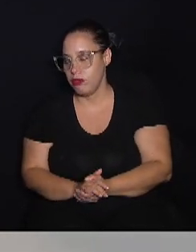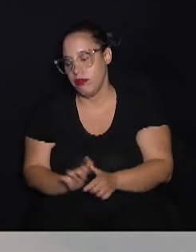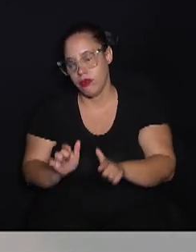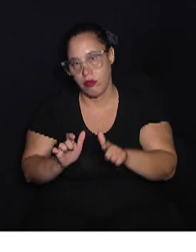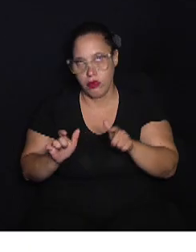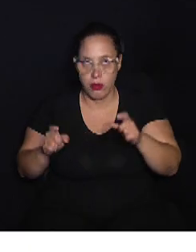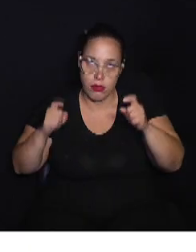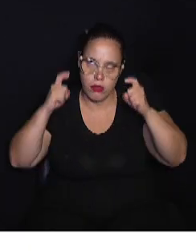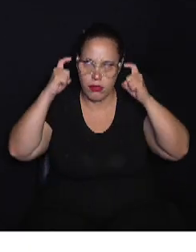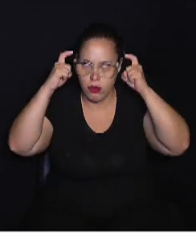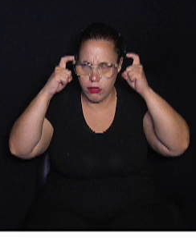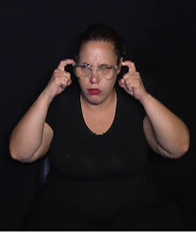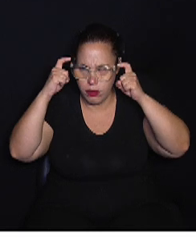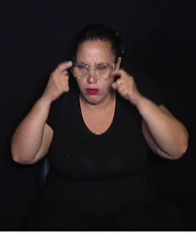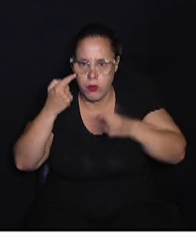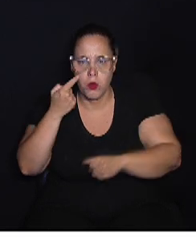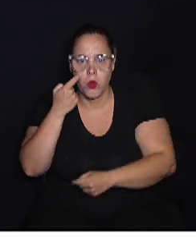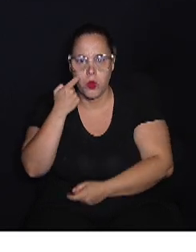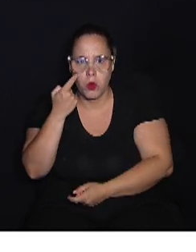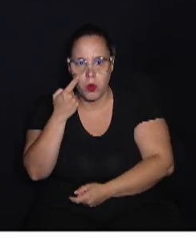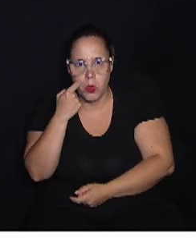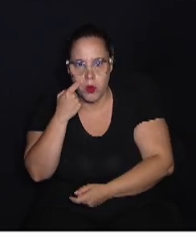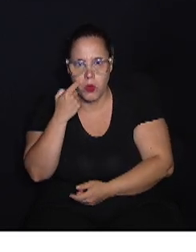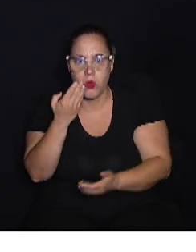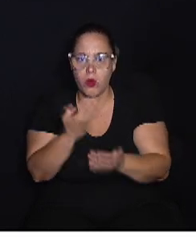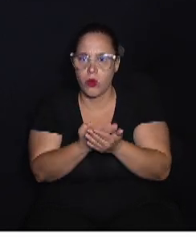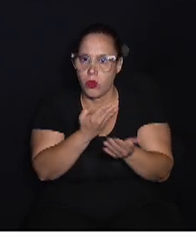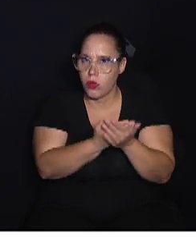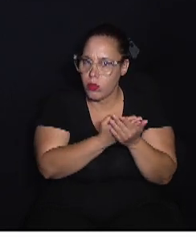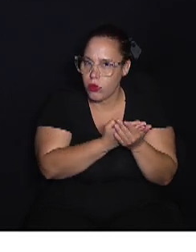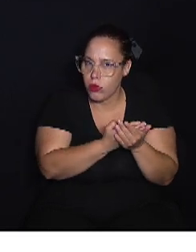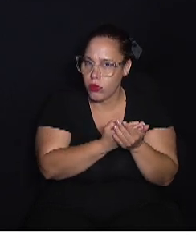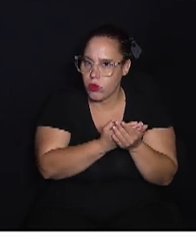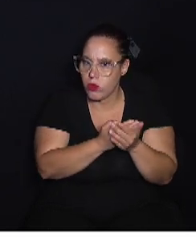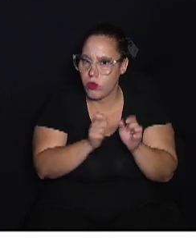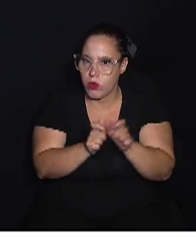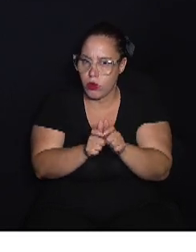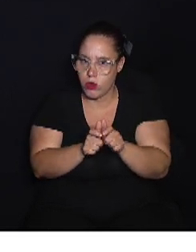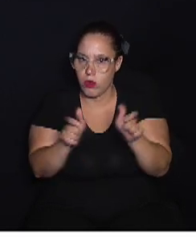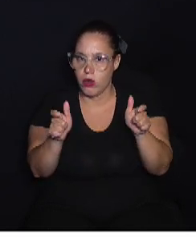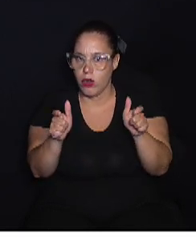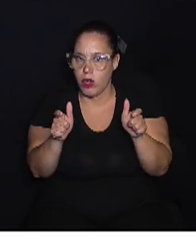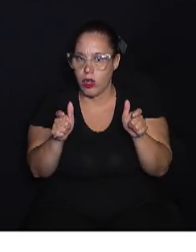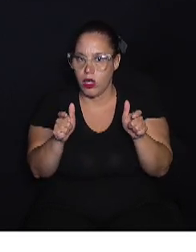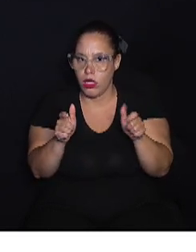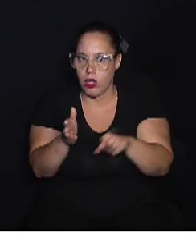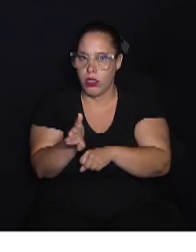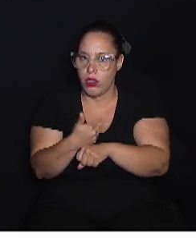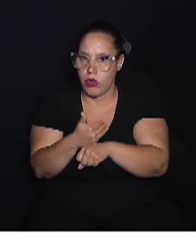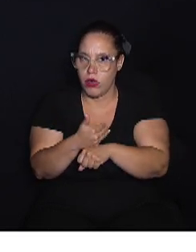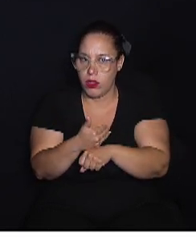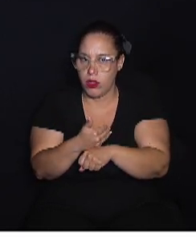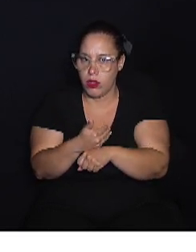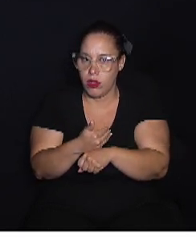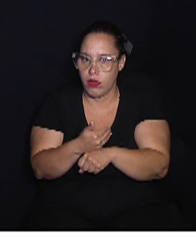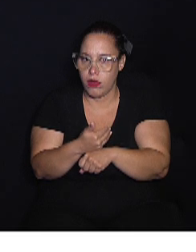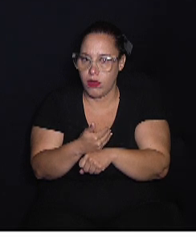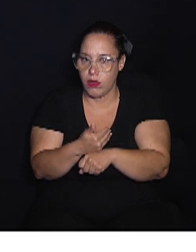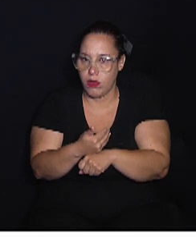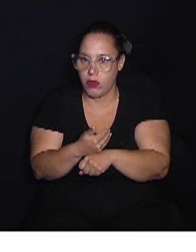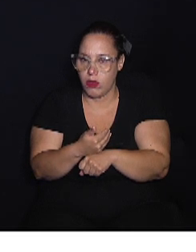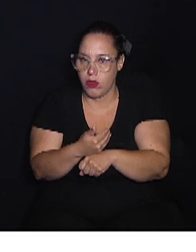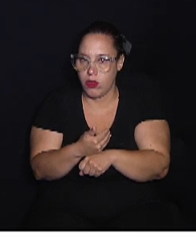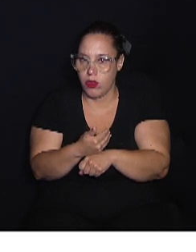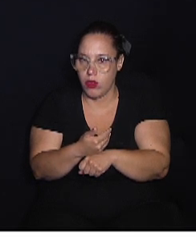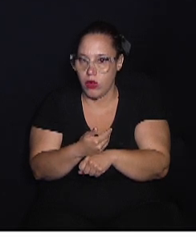preocupação que a gente consegue ver muito muito estudos que tem aumentado é a puberdade precoce Então ess